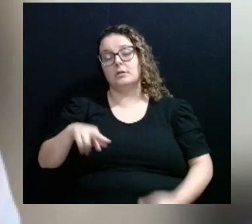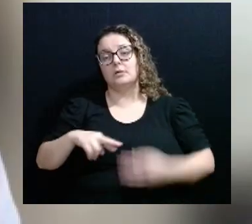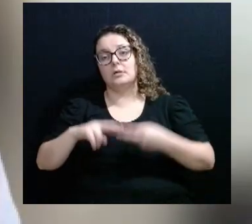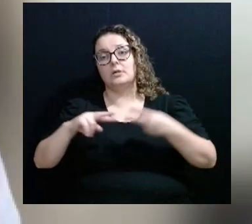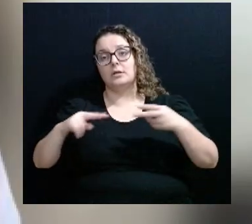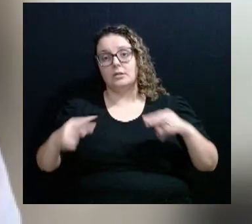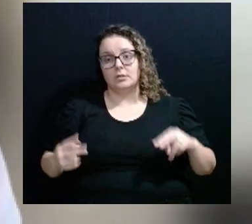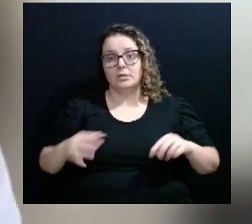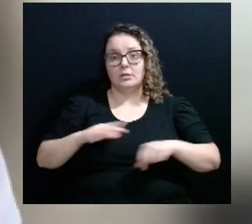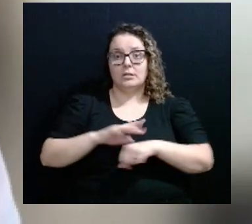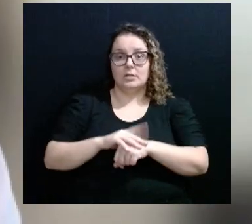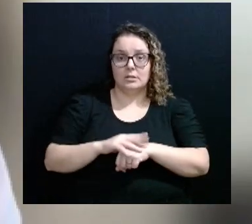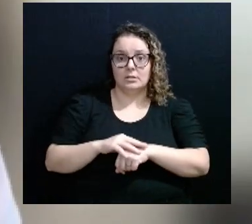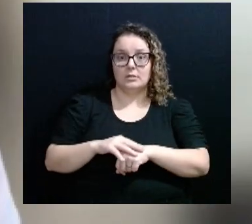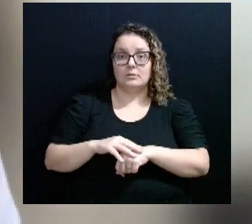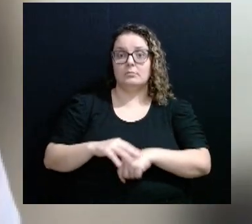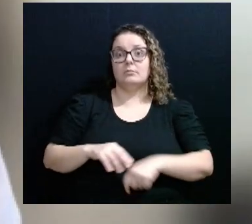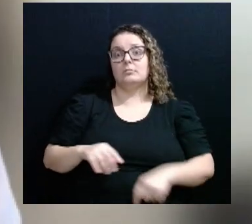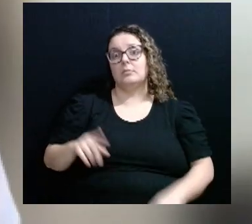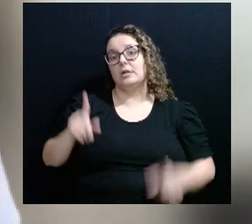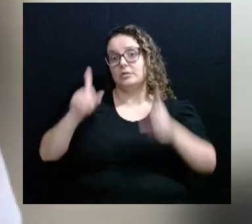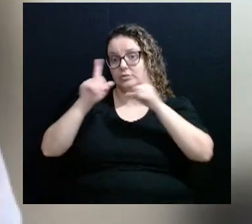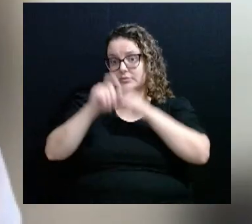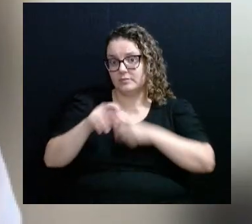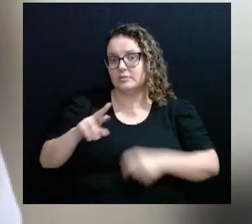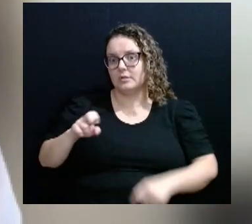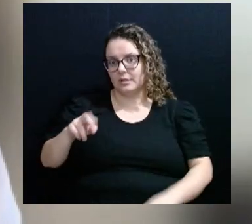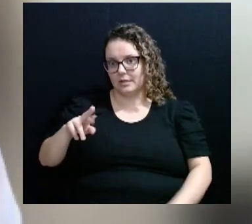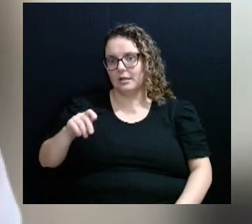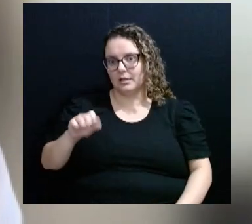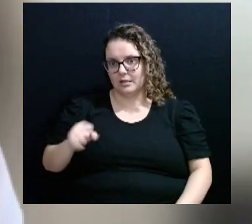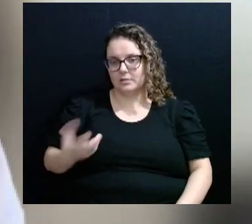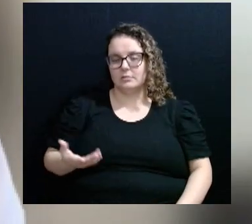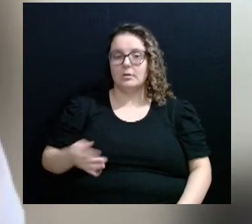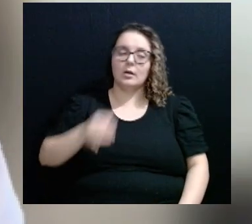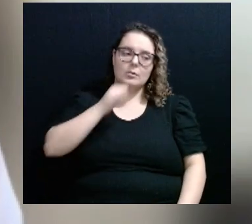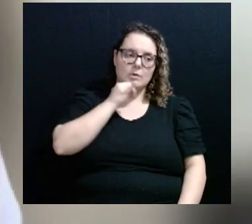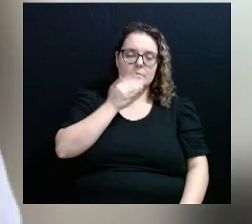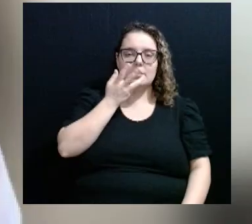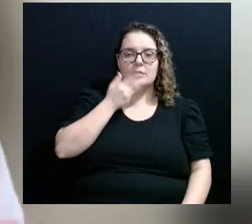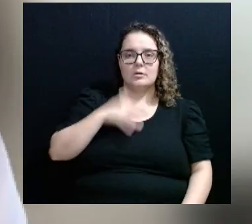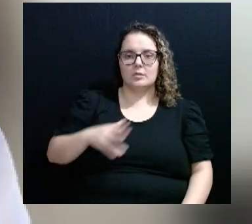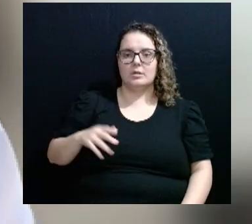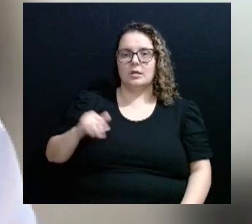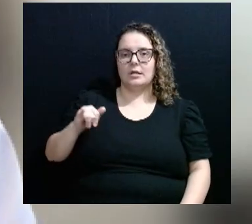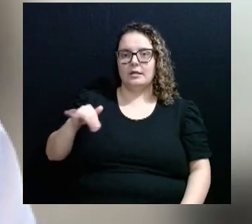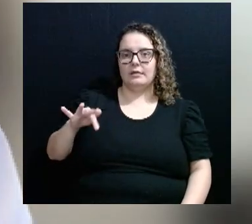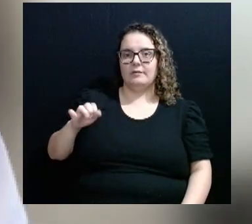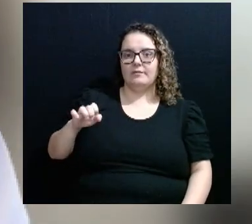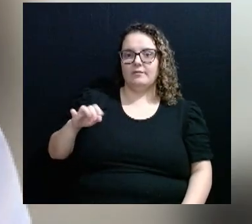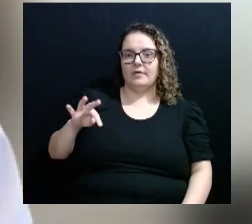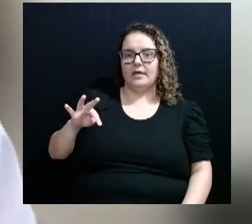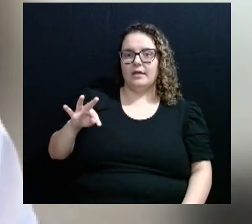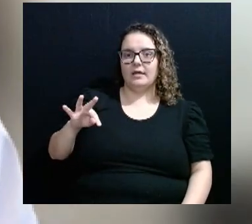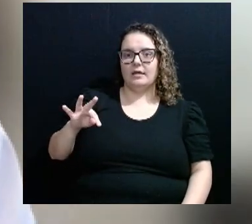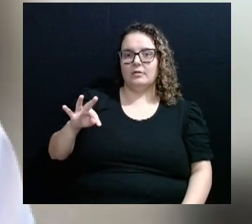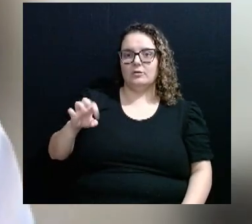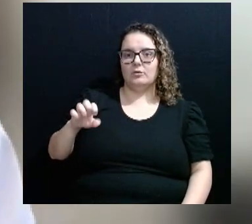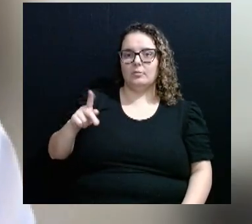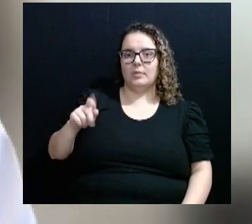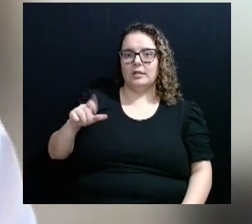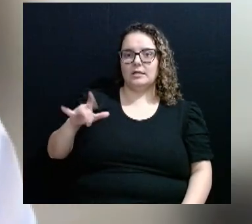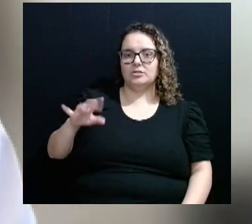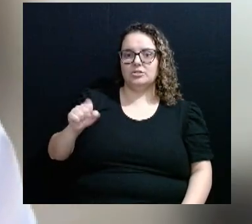essas causas genéticas, são as doenças raras, tá? Agora, por exemplo, se a criança tem uma encefalopatia